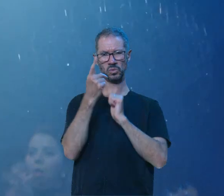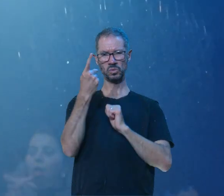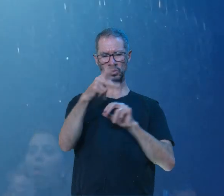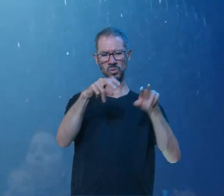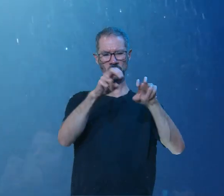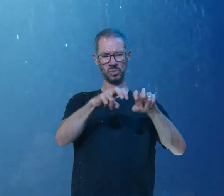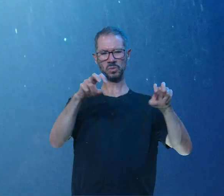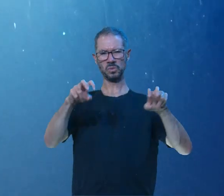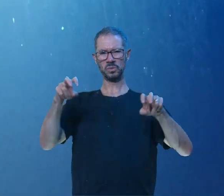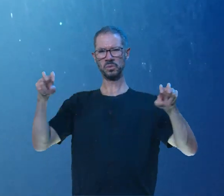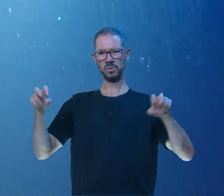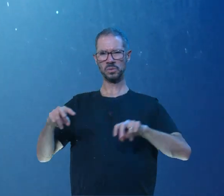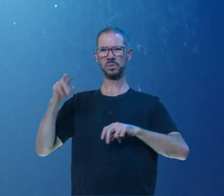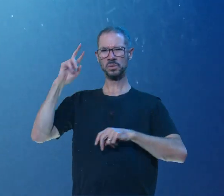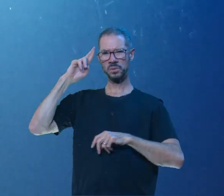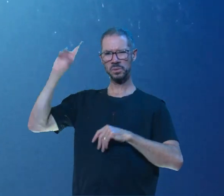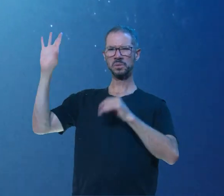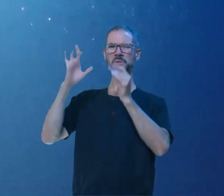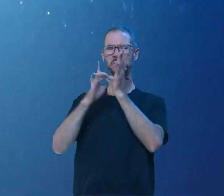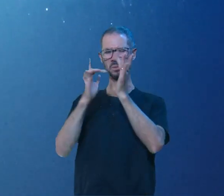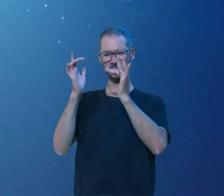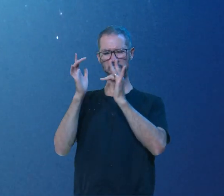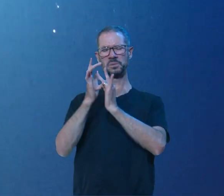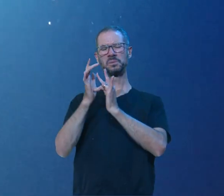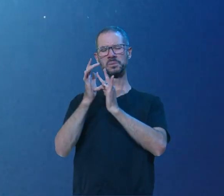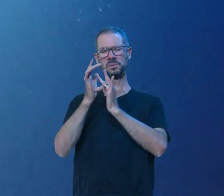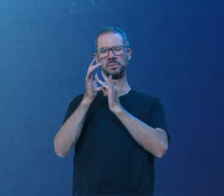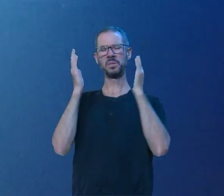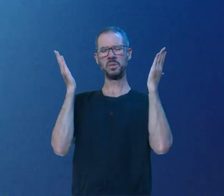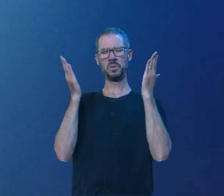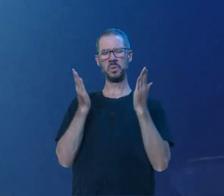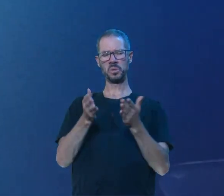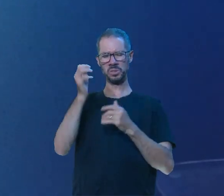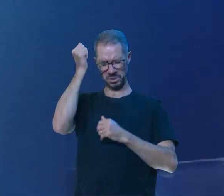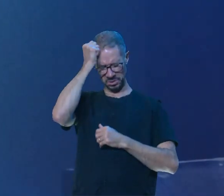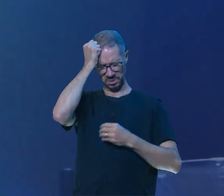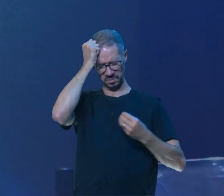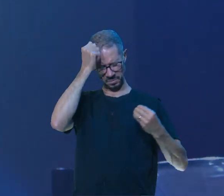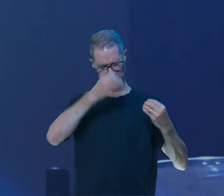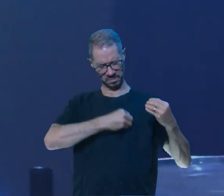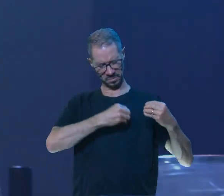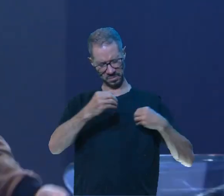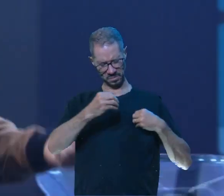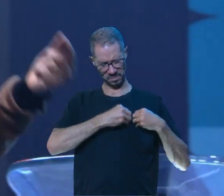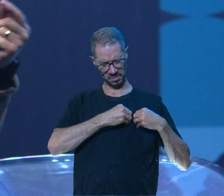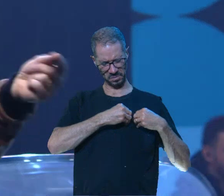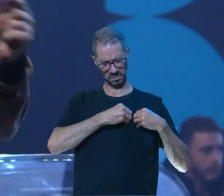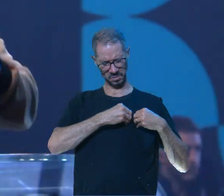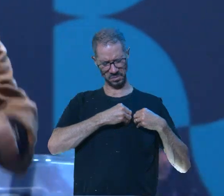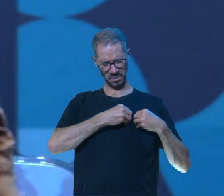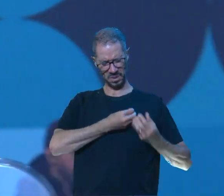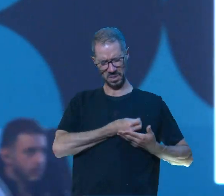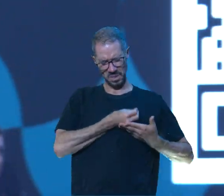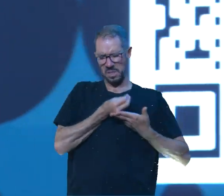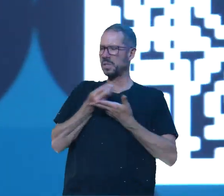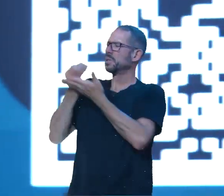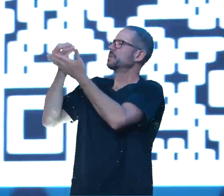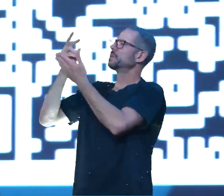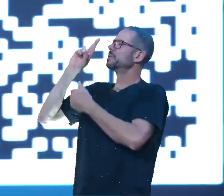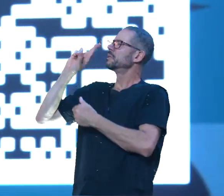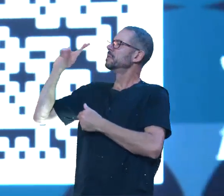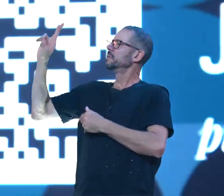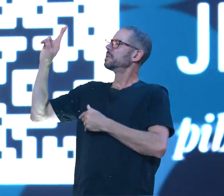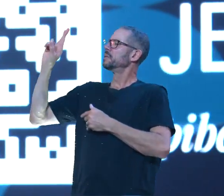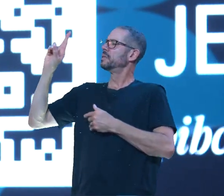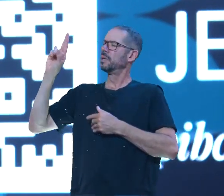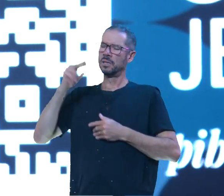você está, dizendo assim: Senhor Jesus, hoje eu me arrependo pelos meus pecados, eu entrego minha vida ao Senhor.